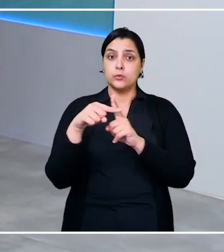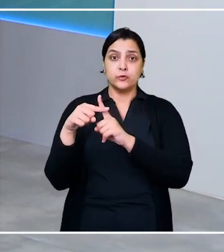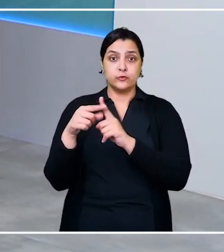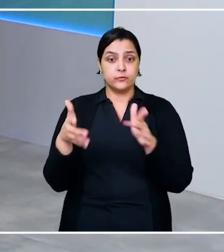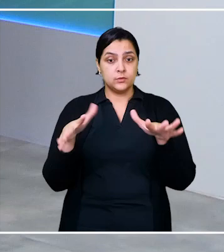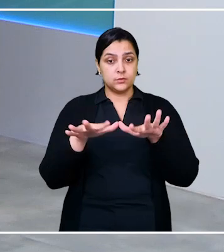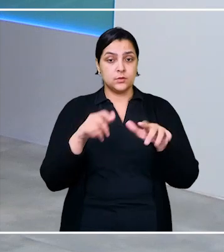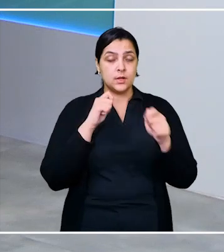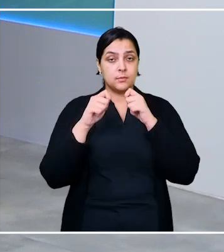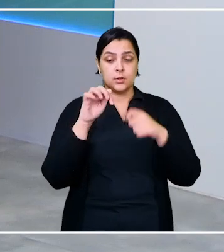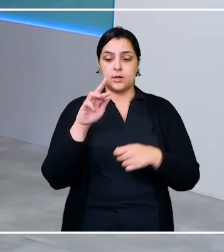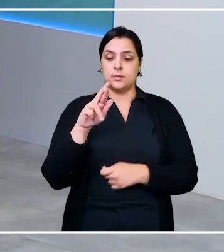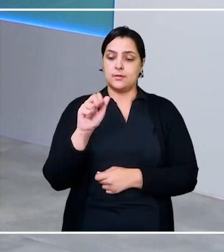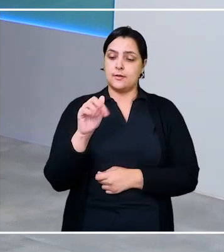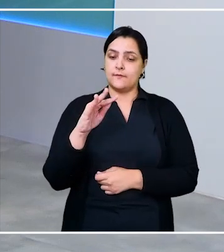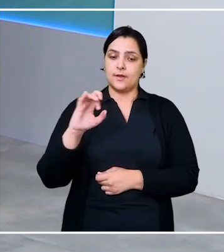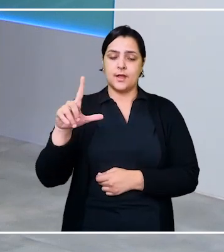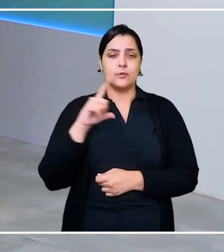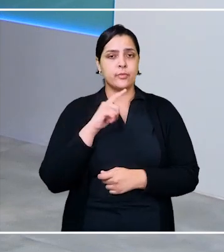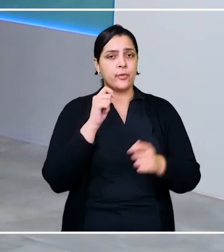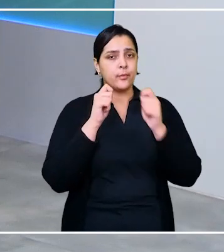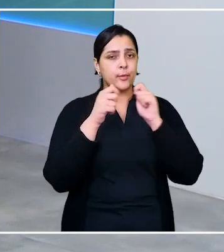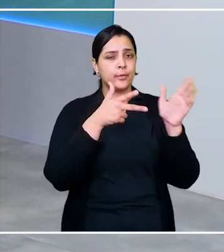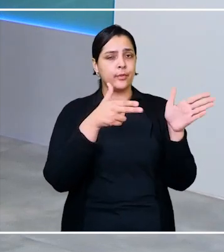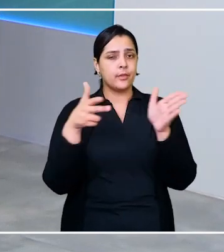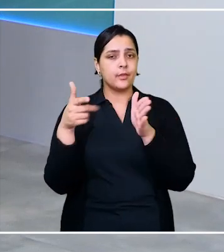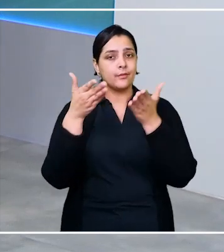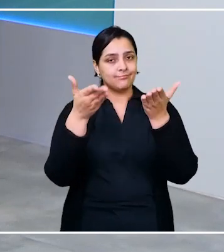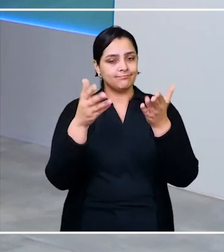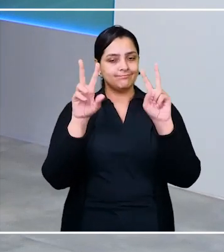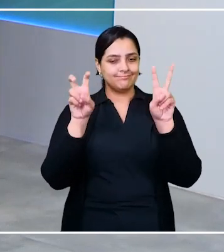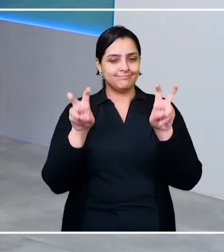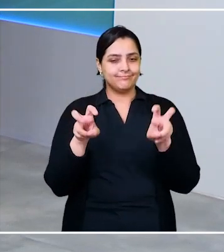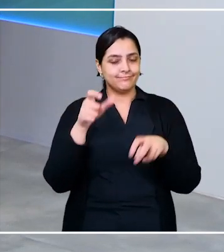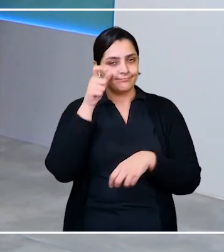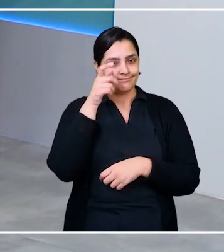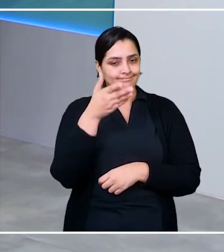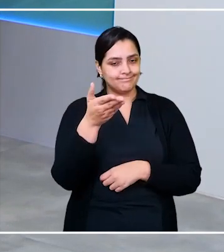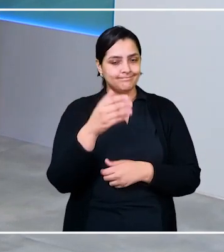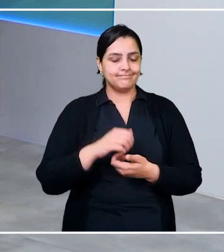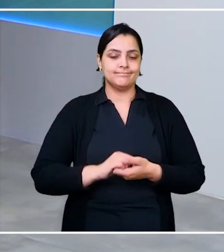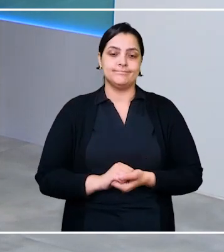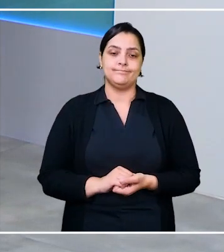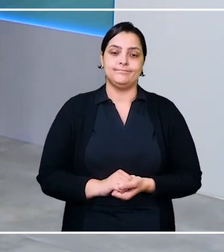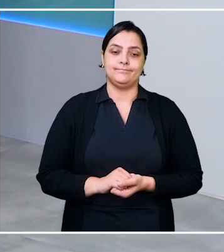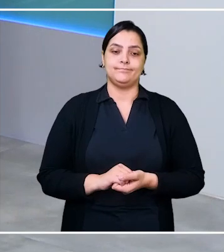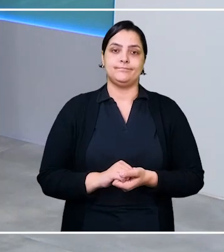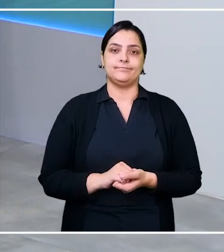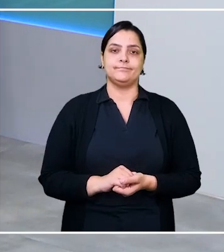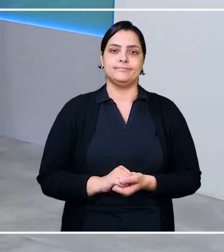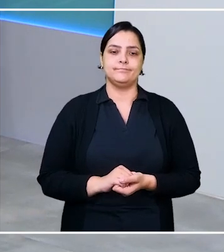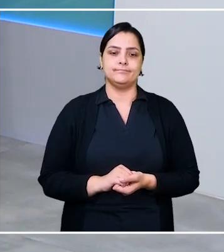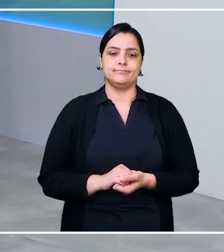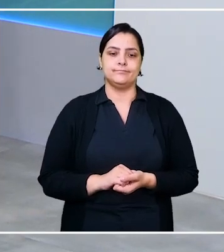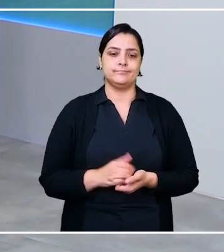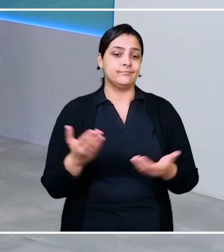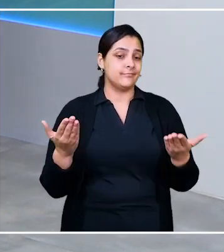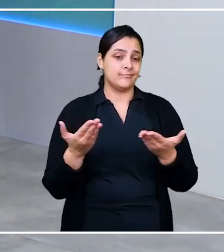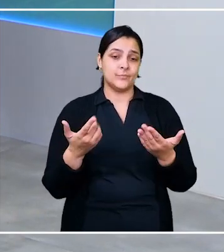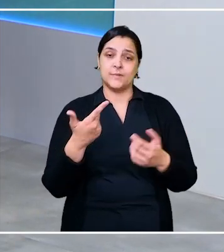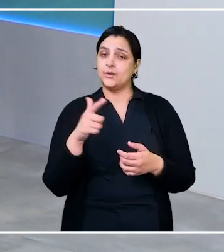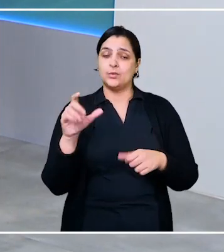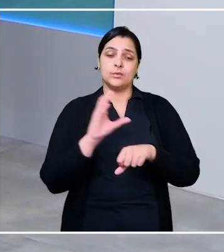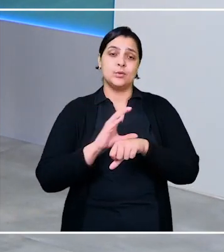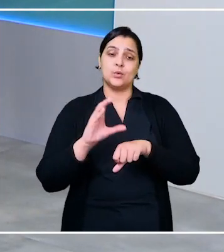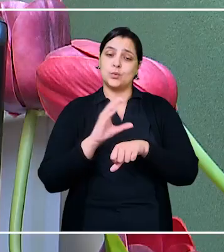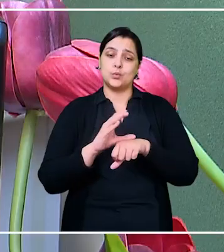positivos de inclusão o repórter Rafael Oliveira preparou uma reportagem especial sobre o tema Vamos assistir Don andé no momento